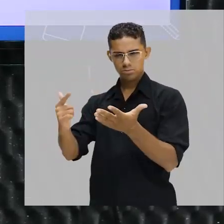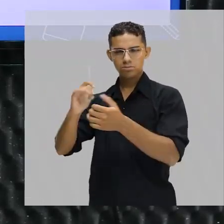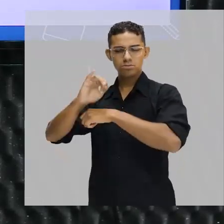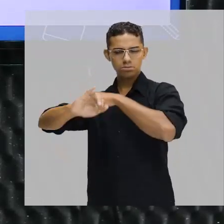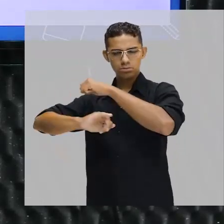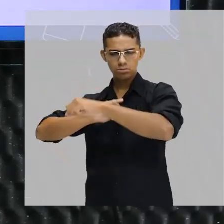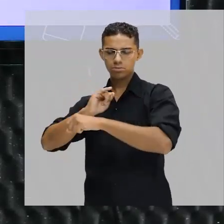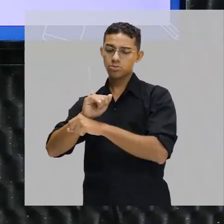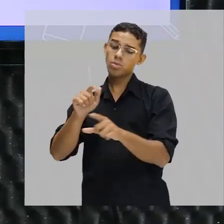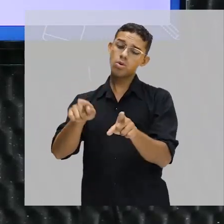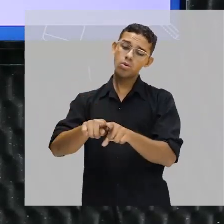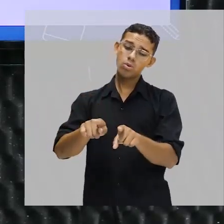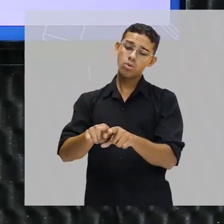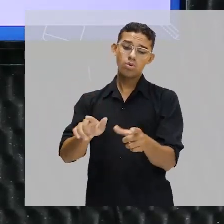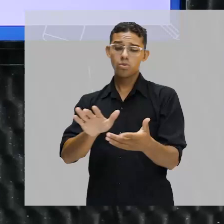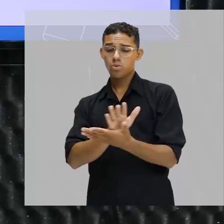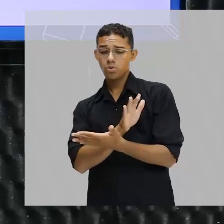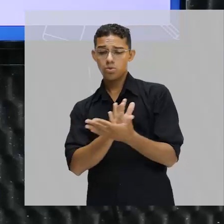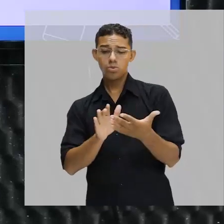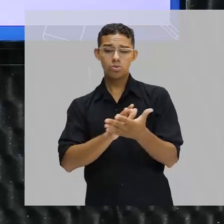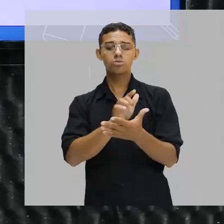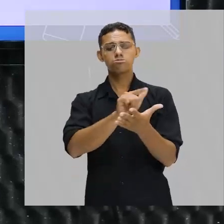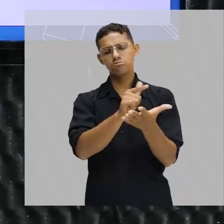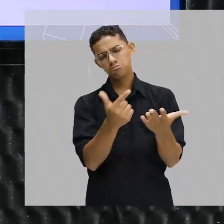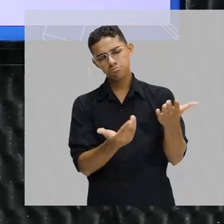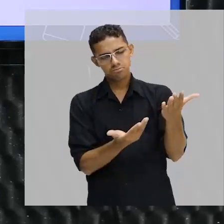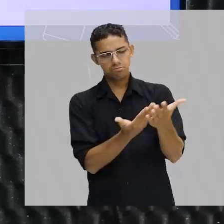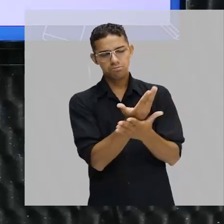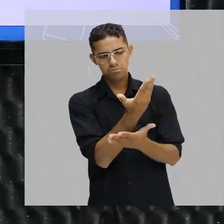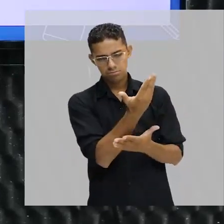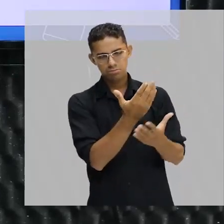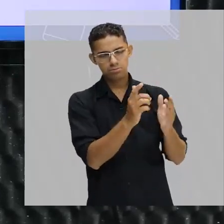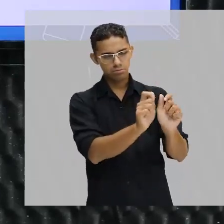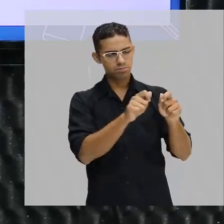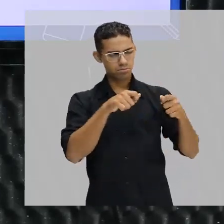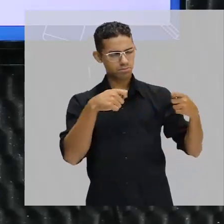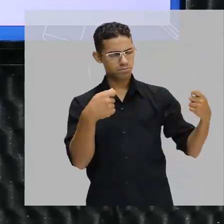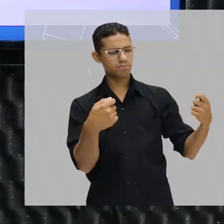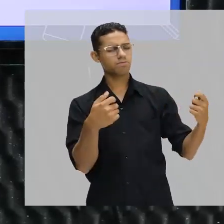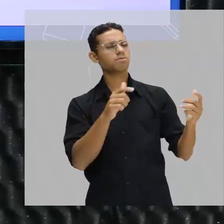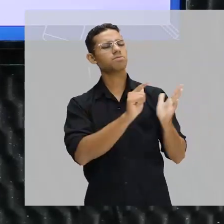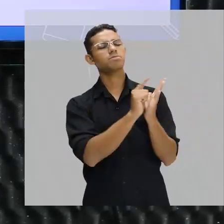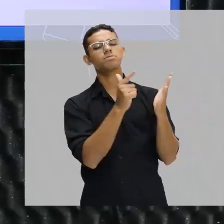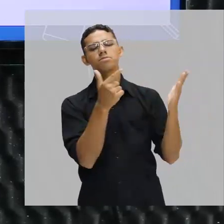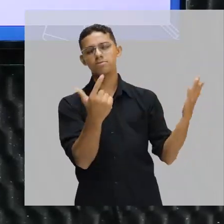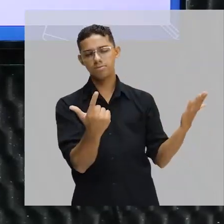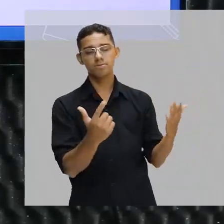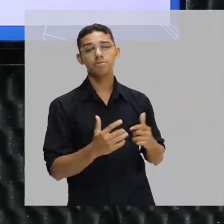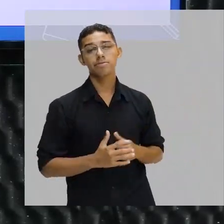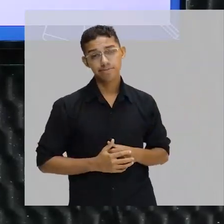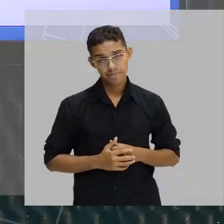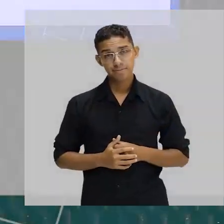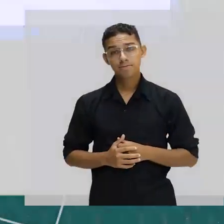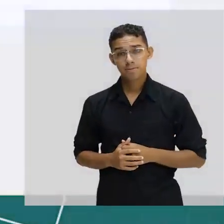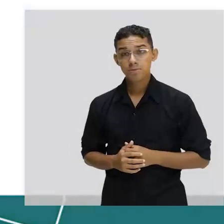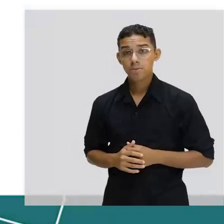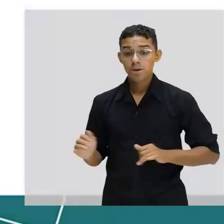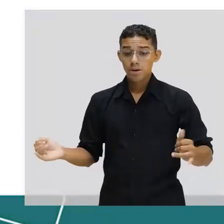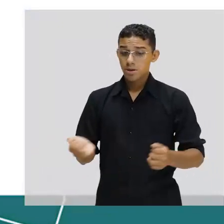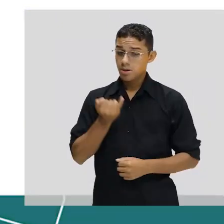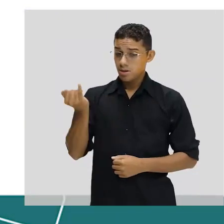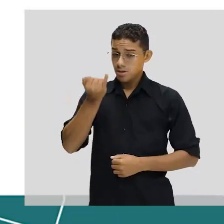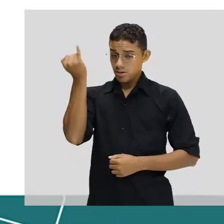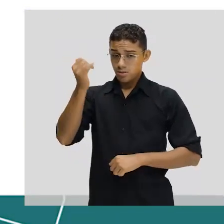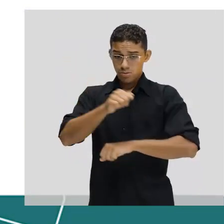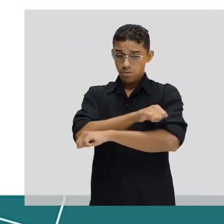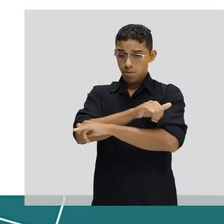Mas, claro, tem aqueles que ainda preferem o bom e velho jornal impresso, né? É importante destacar